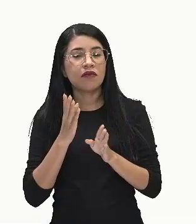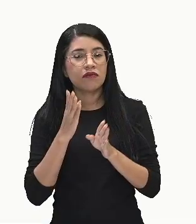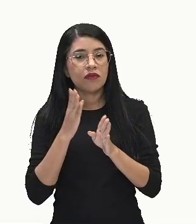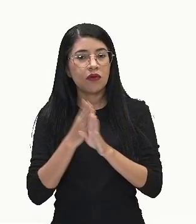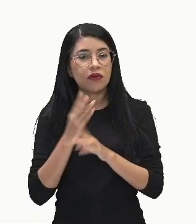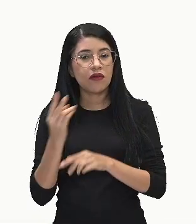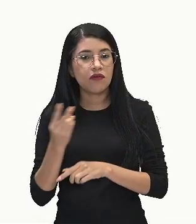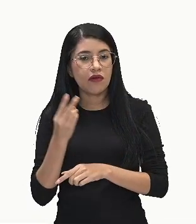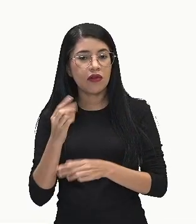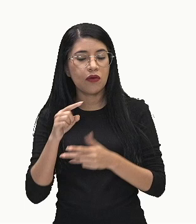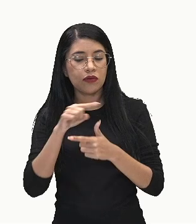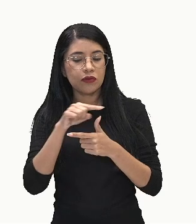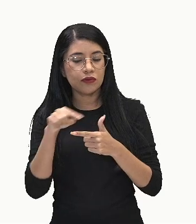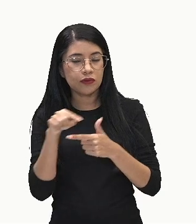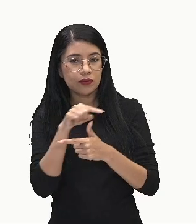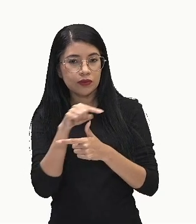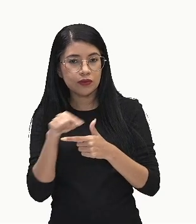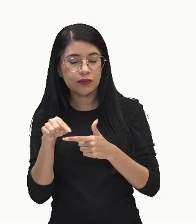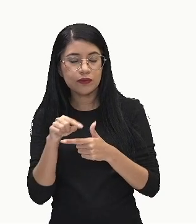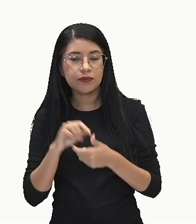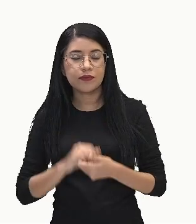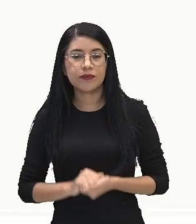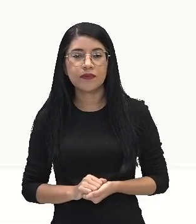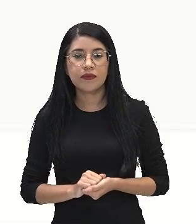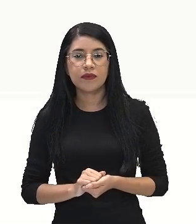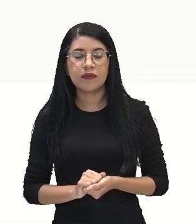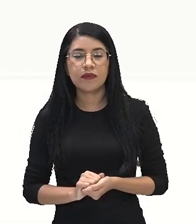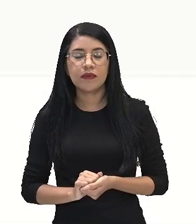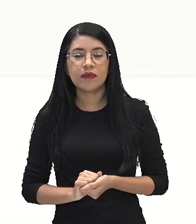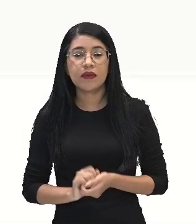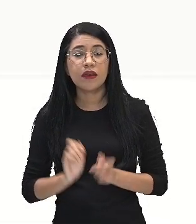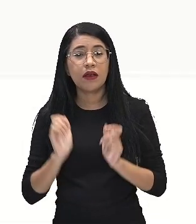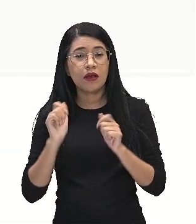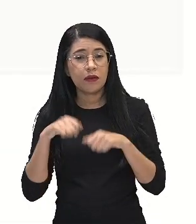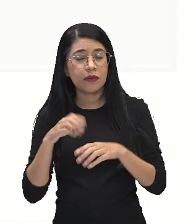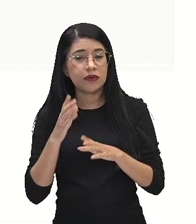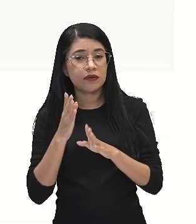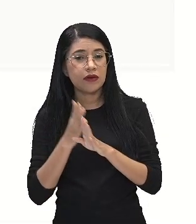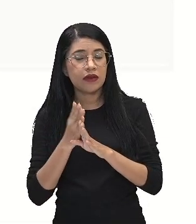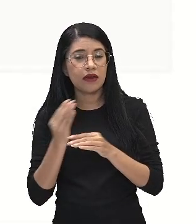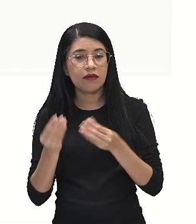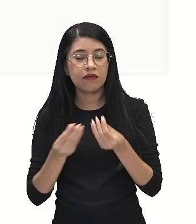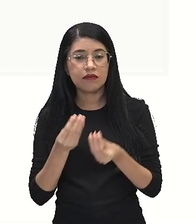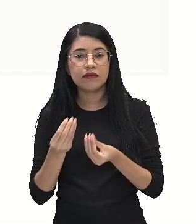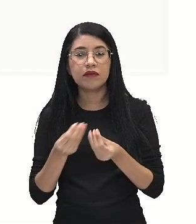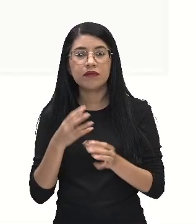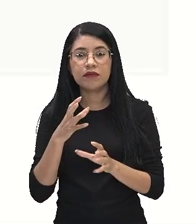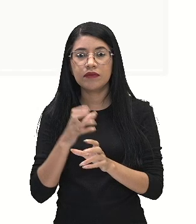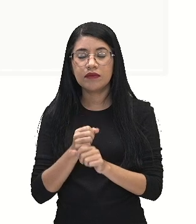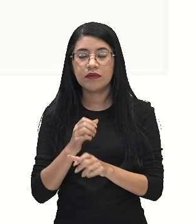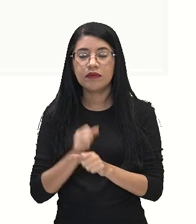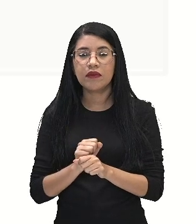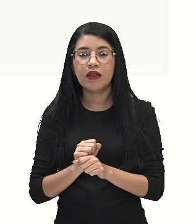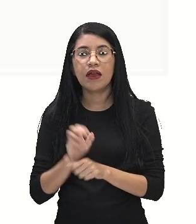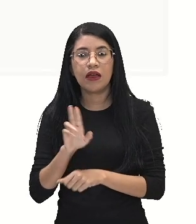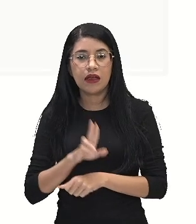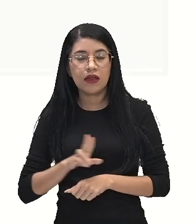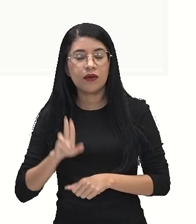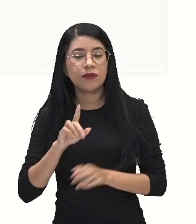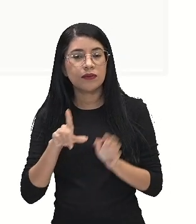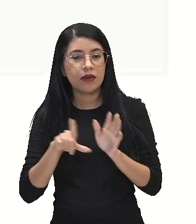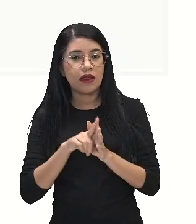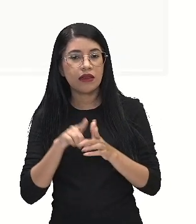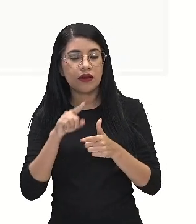vamos lá. Muito bem. Então, para encontrar esse terceiro lado aí, vou aplicar a lei dos